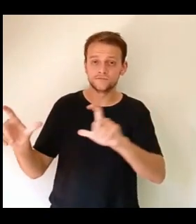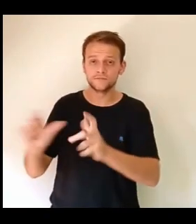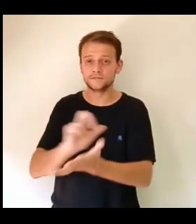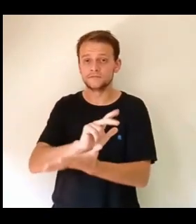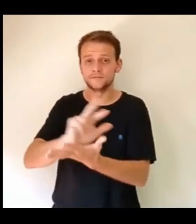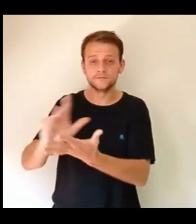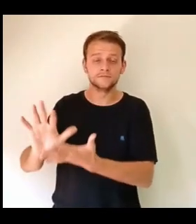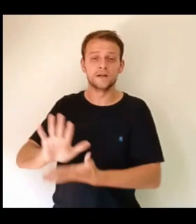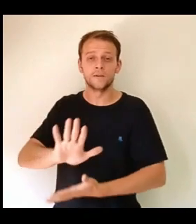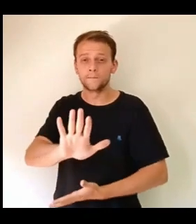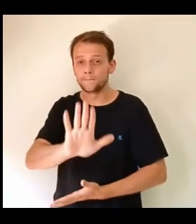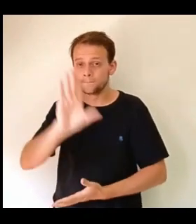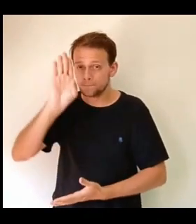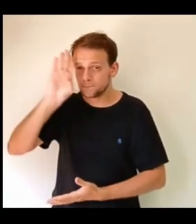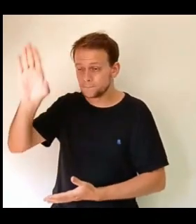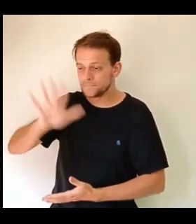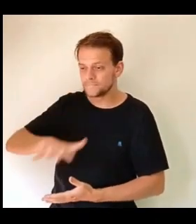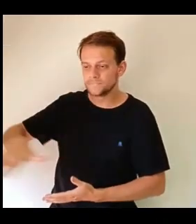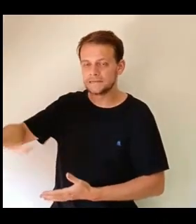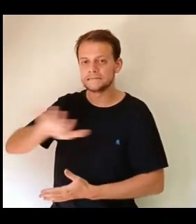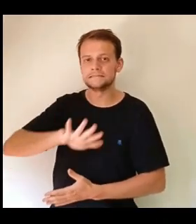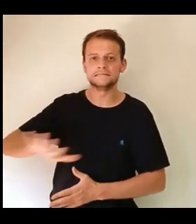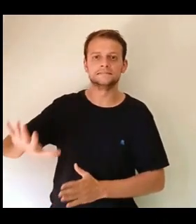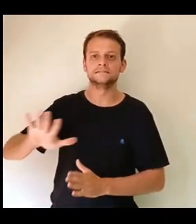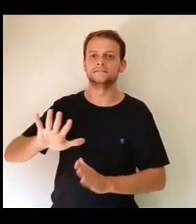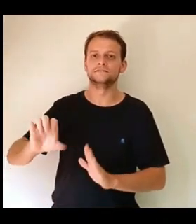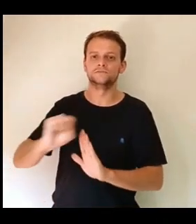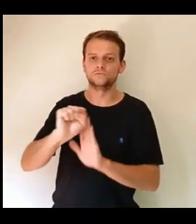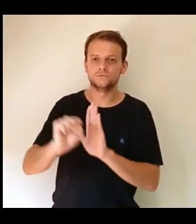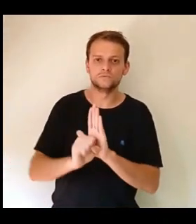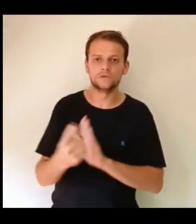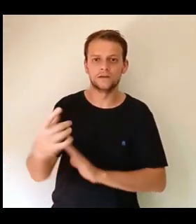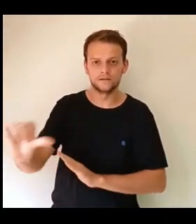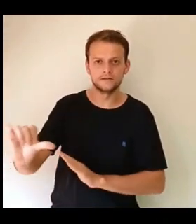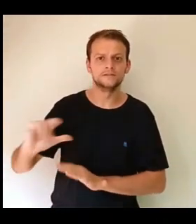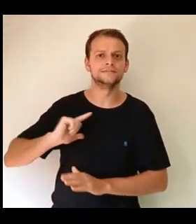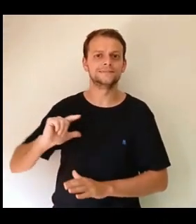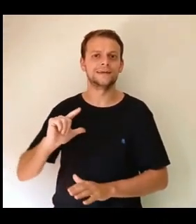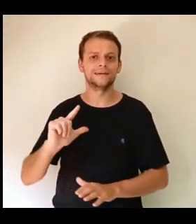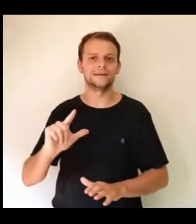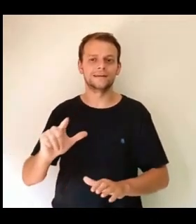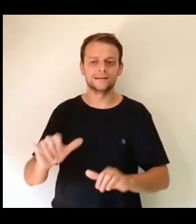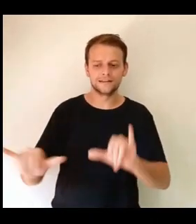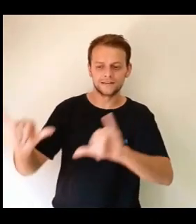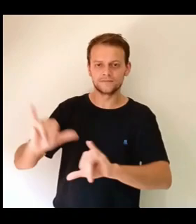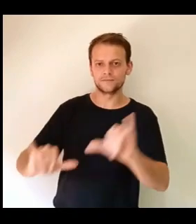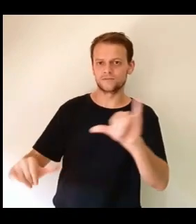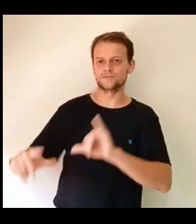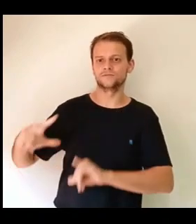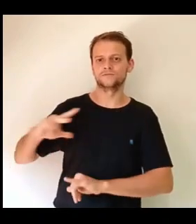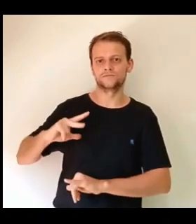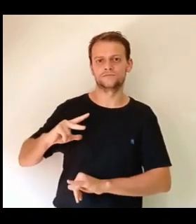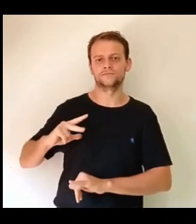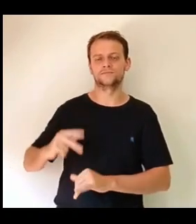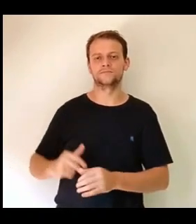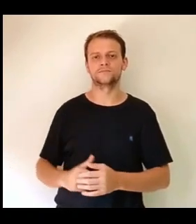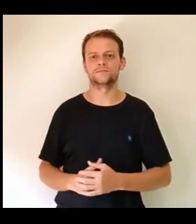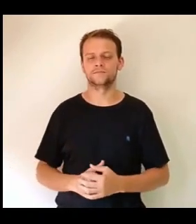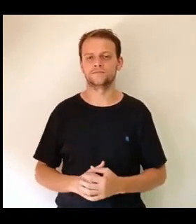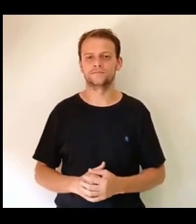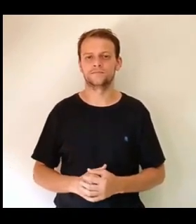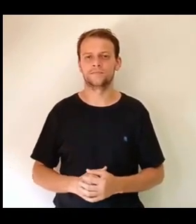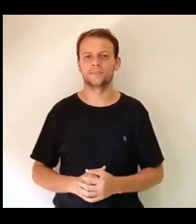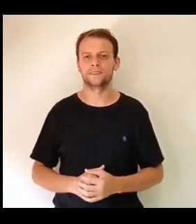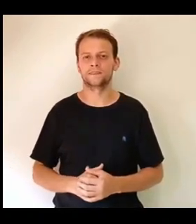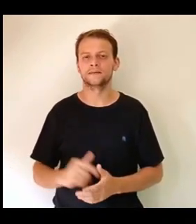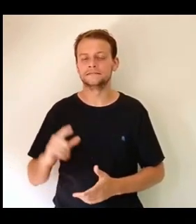de processos fotográficos diversos, mas principalmente do século XIX, são processos químicos. Eu tenho um laboratório